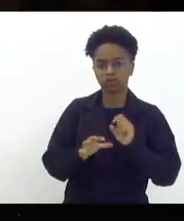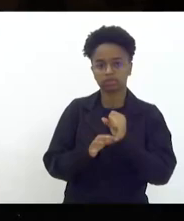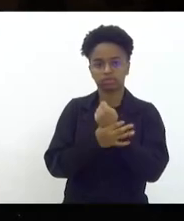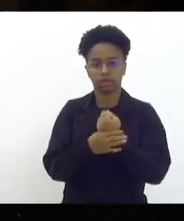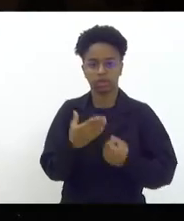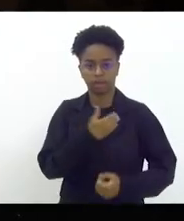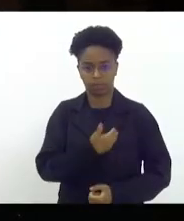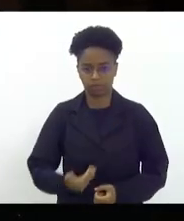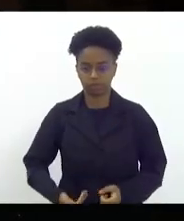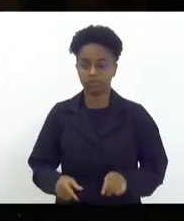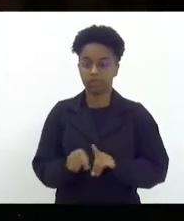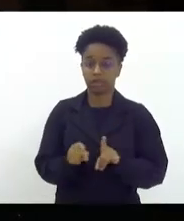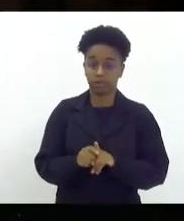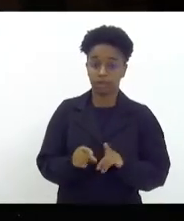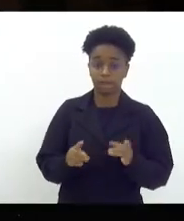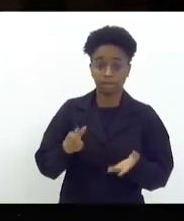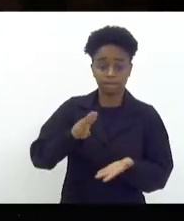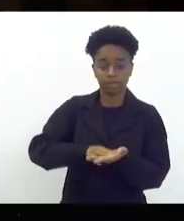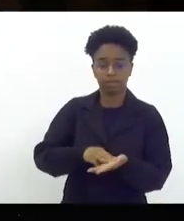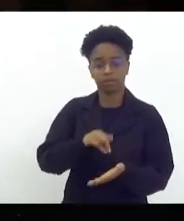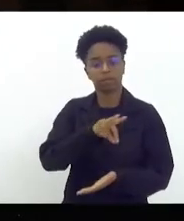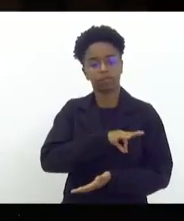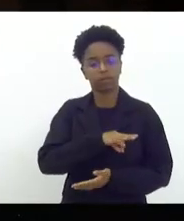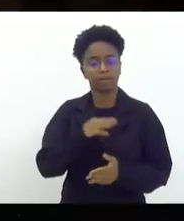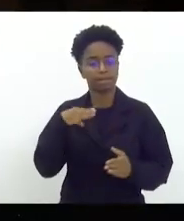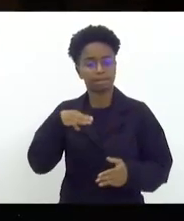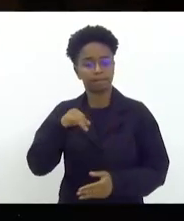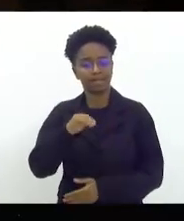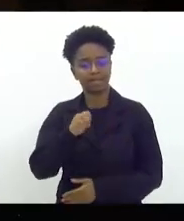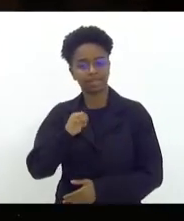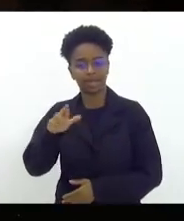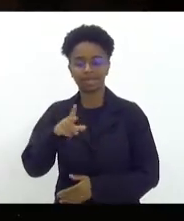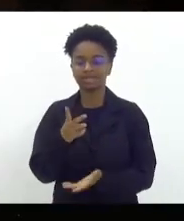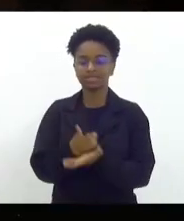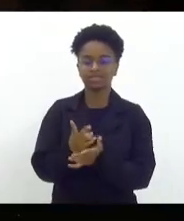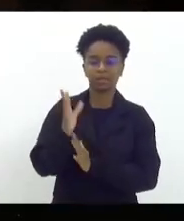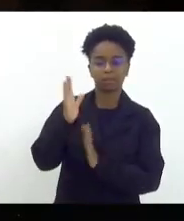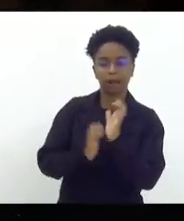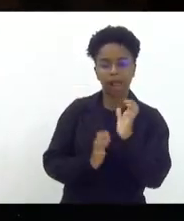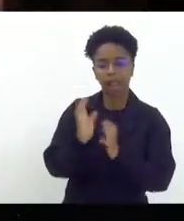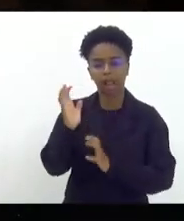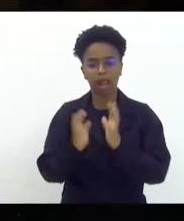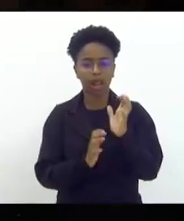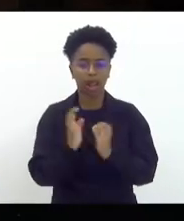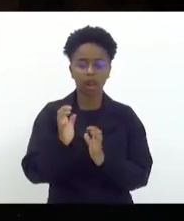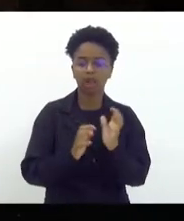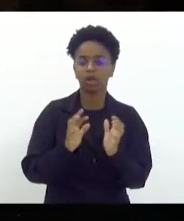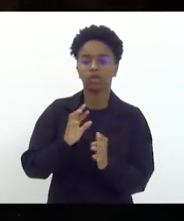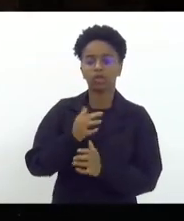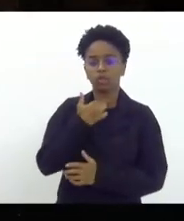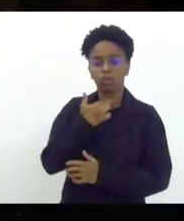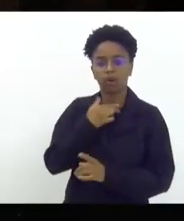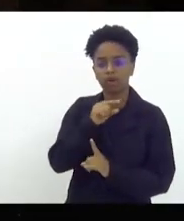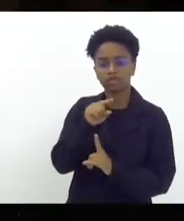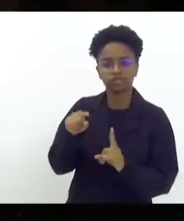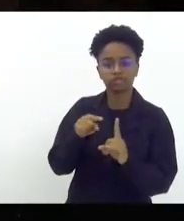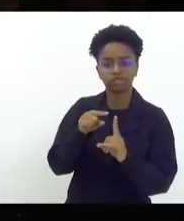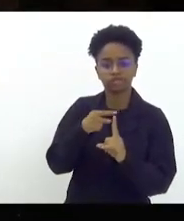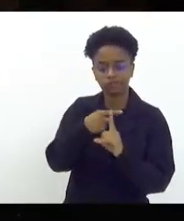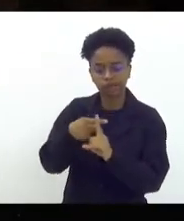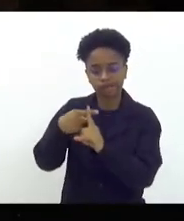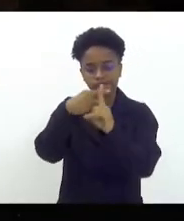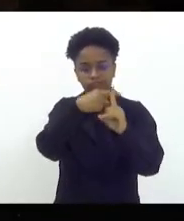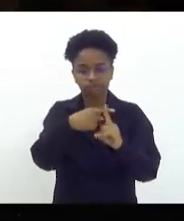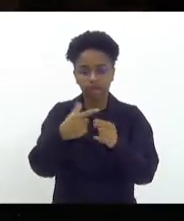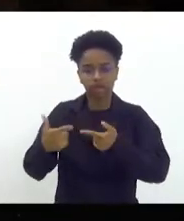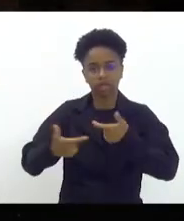efetivos da Polícia Militar que vivem em constante intencionamento não sejam colocados como alvo de uma guerra que eles